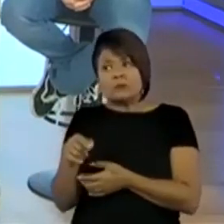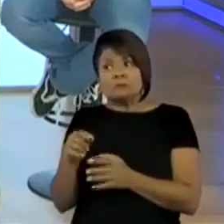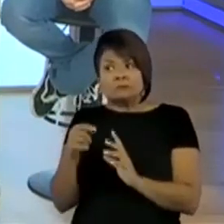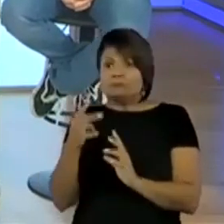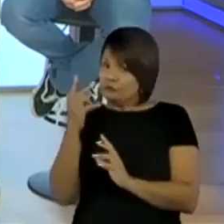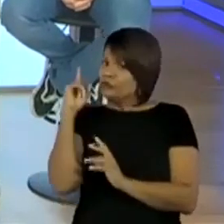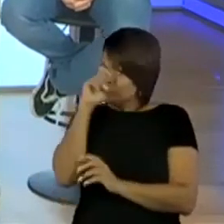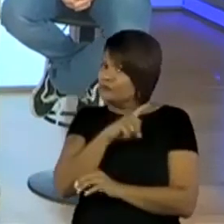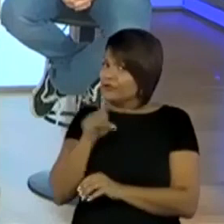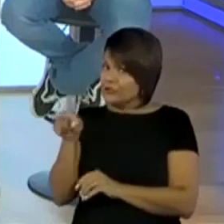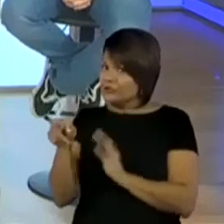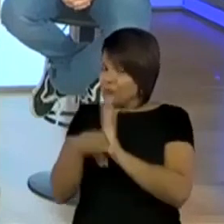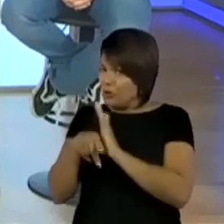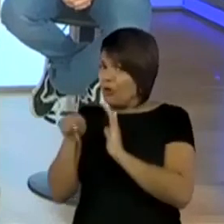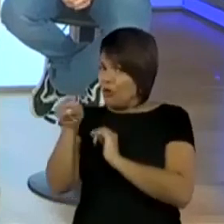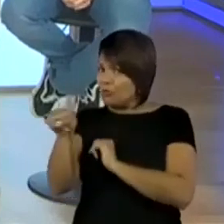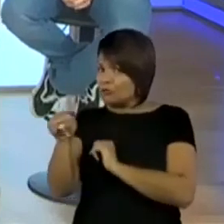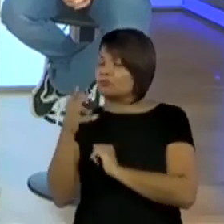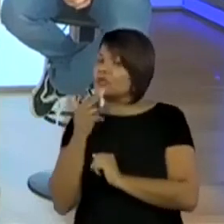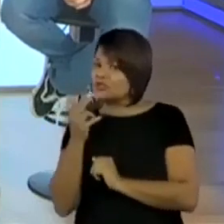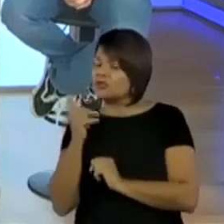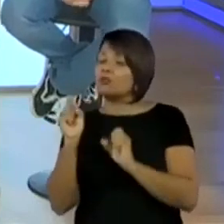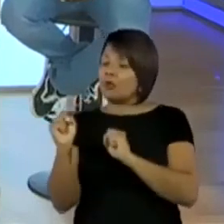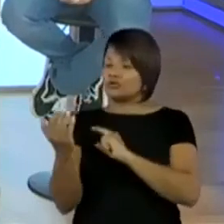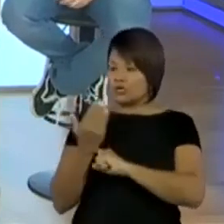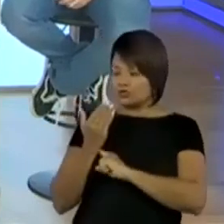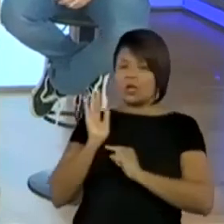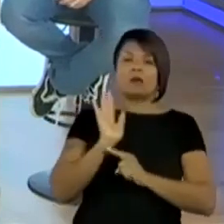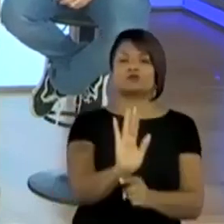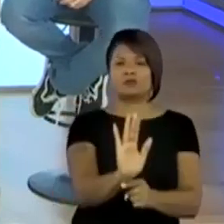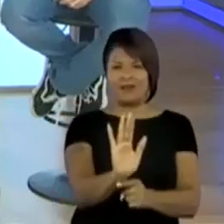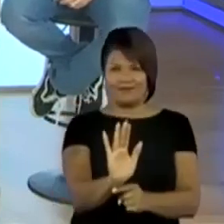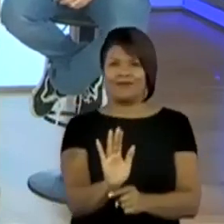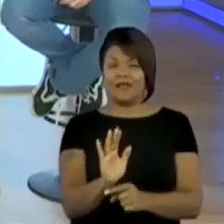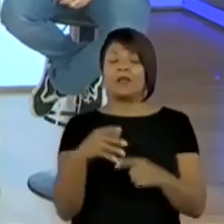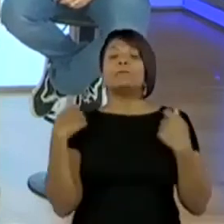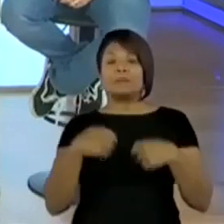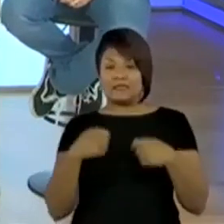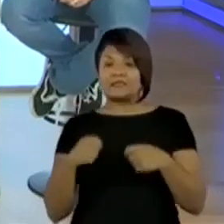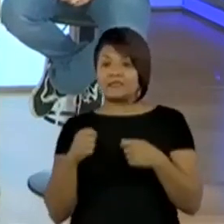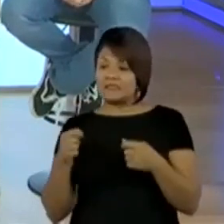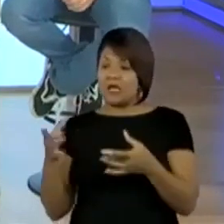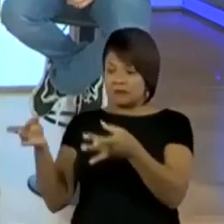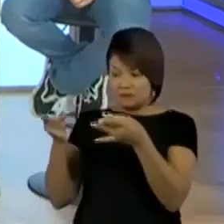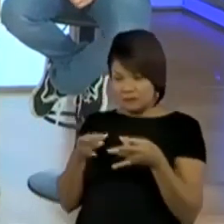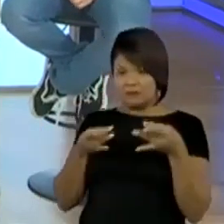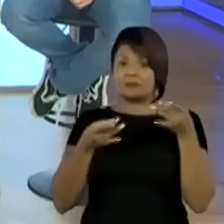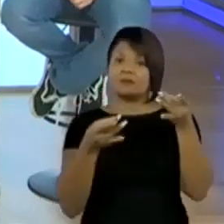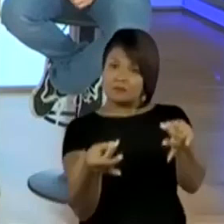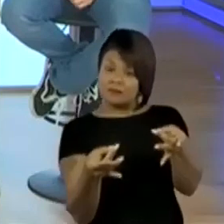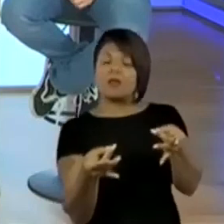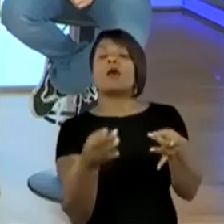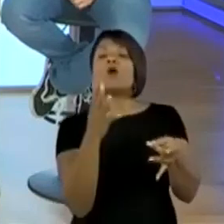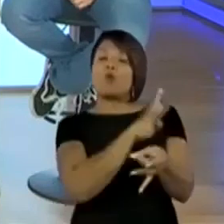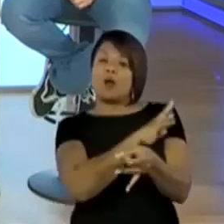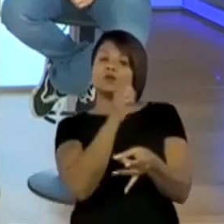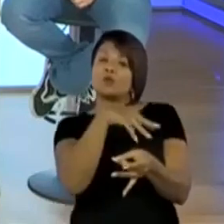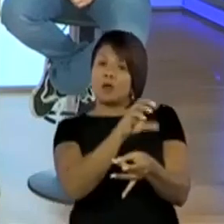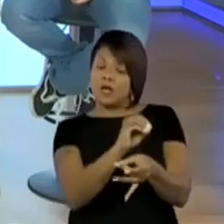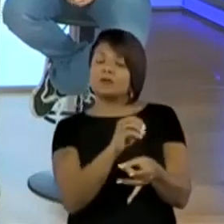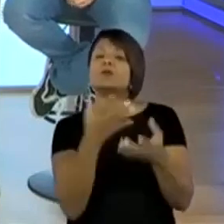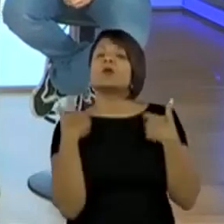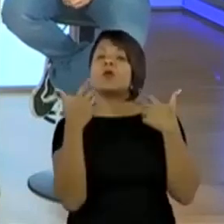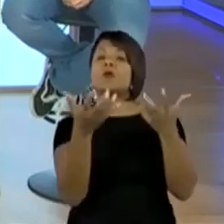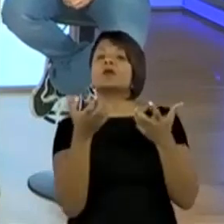Assis pode me ajudar. Então, trata-se da gente trazer um texto dessa dificuldade para os meus alunos do quarto ano, buscando